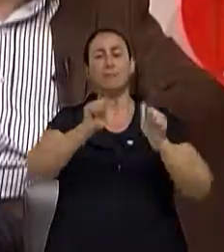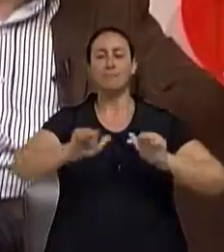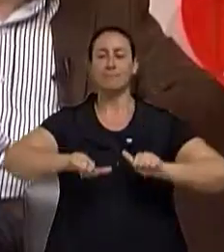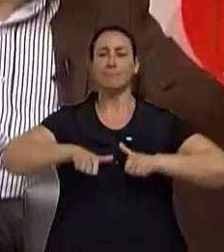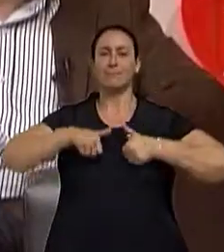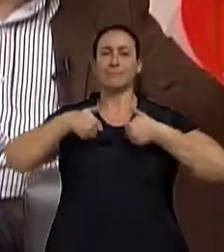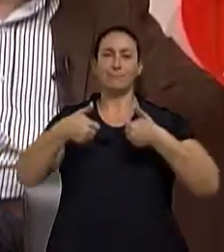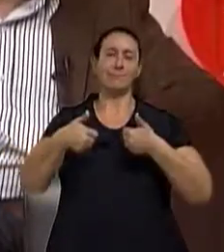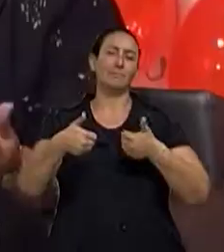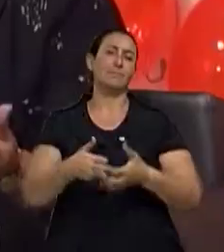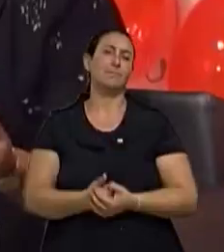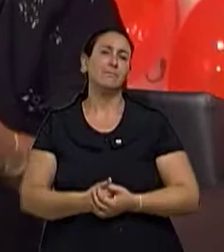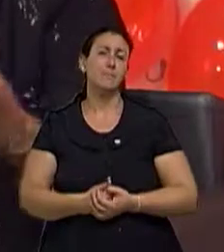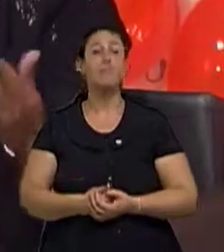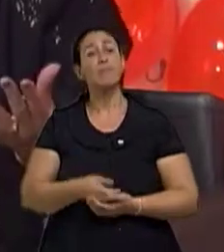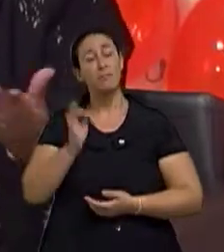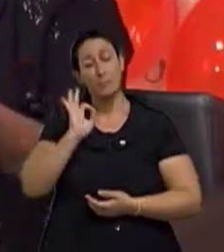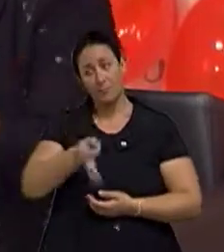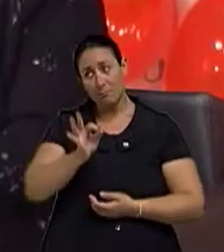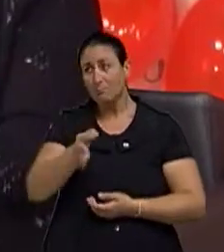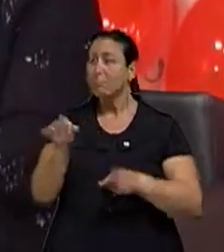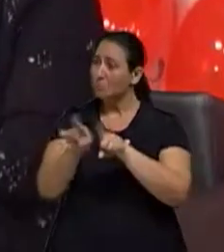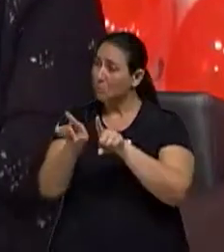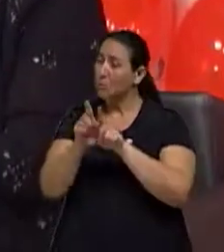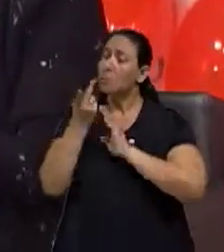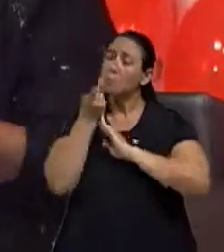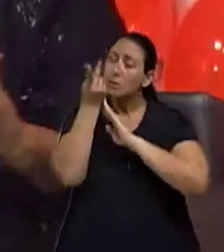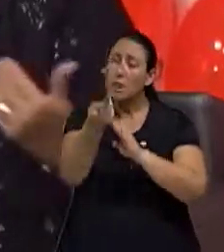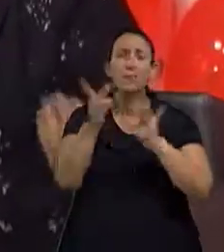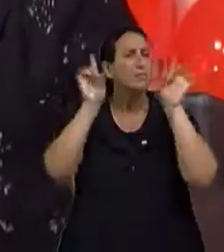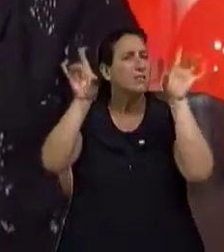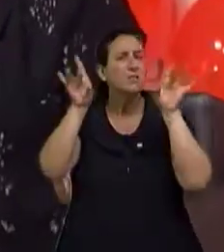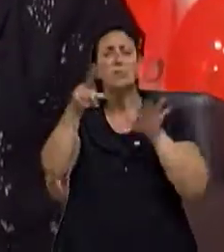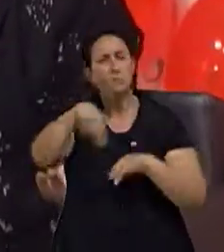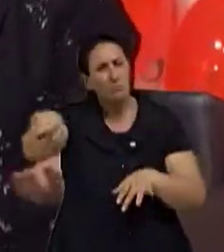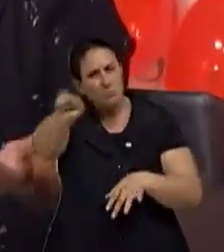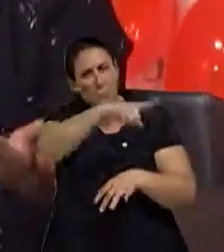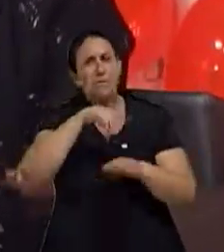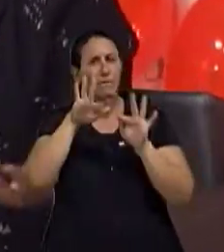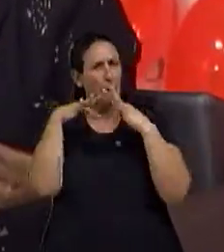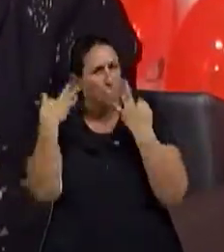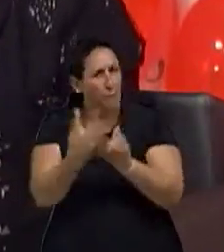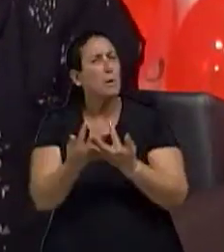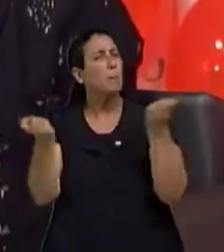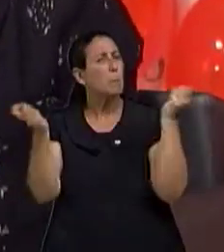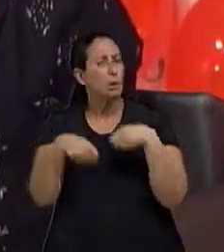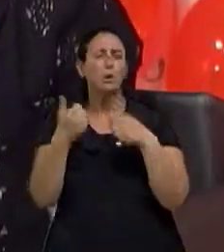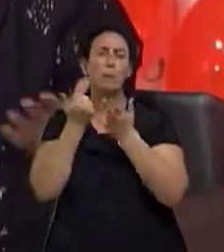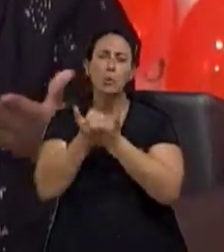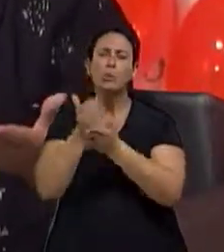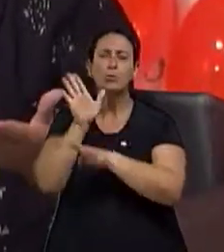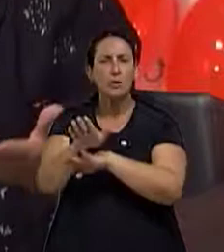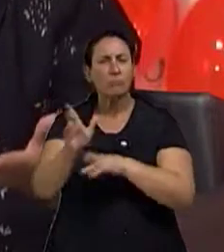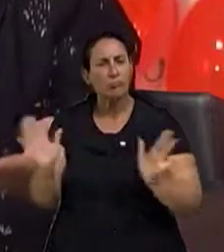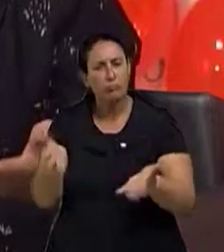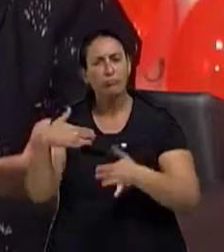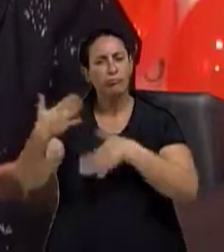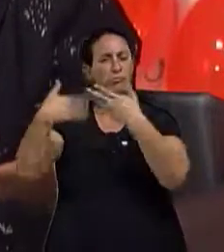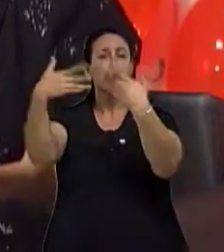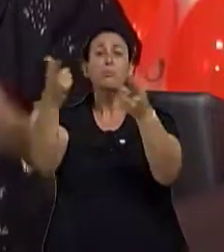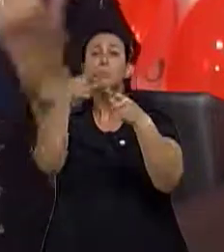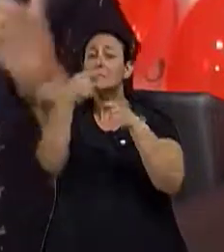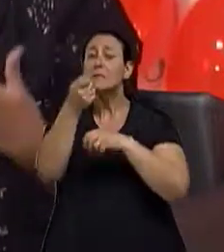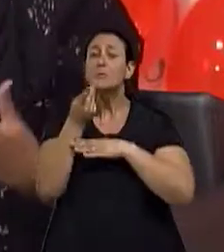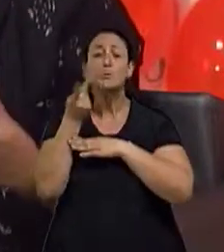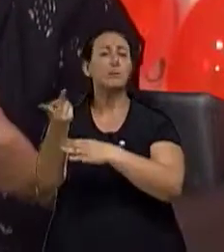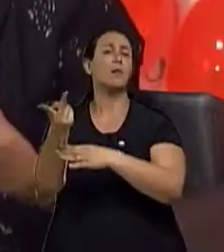têm esse tipo de histórico. E buscar um especialista como qualquer um, como o doutor já falou, né? Qualquer um dos outros especialistas é buscado naturalmente. Busque o